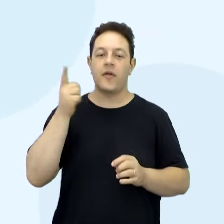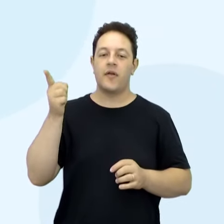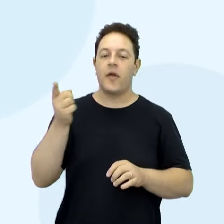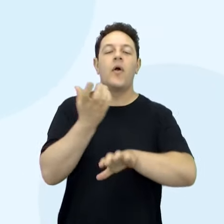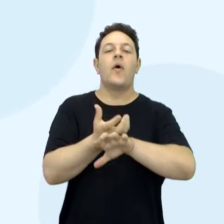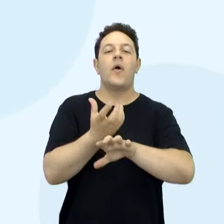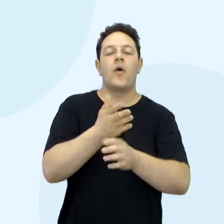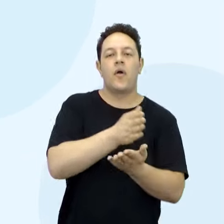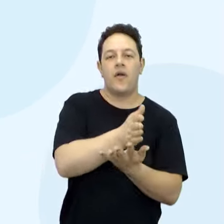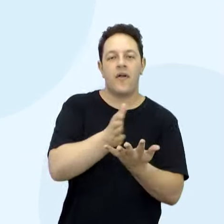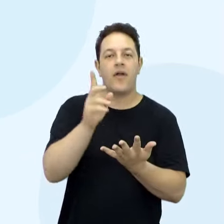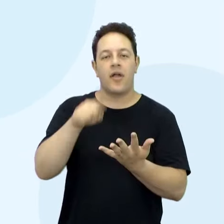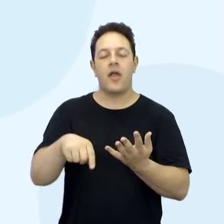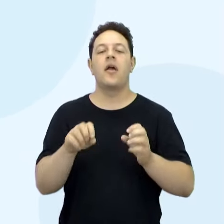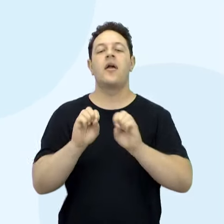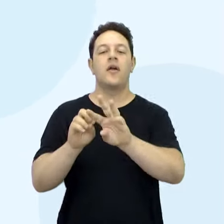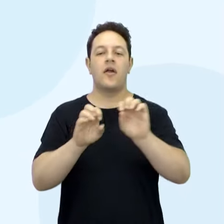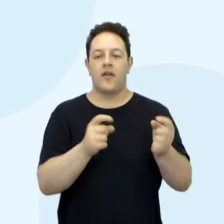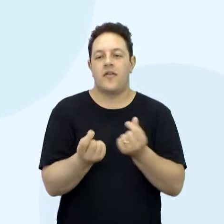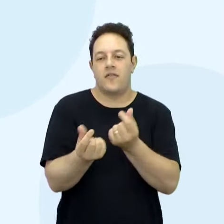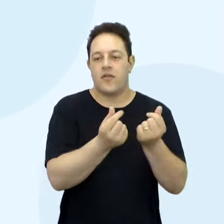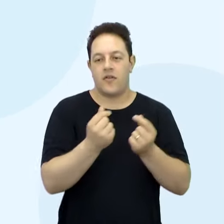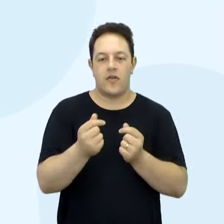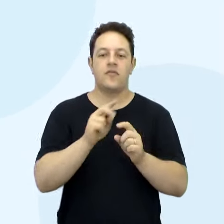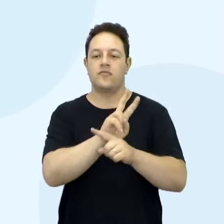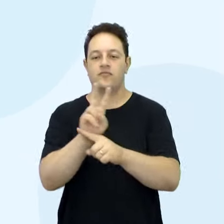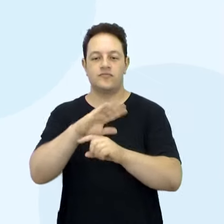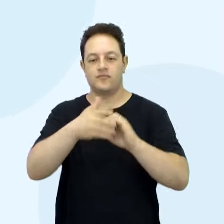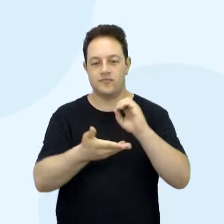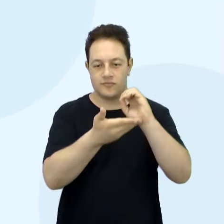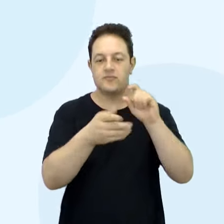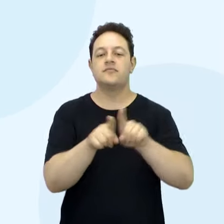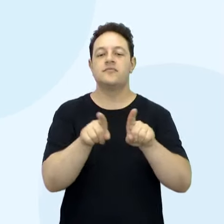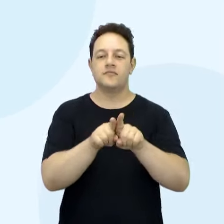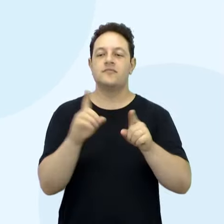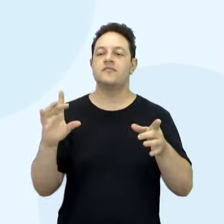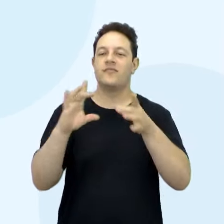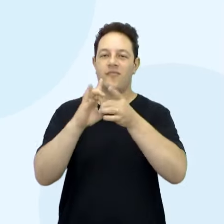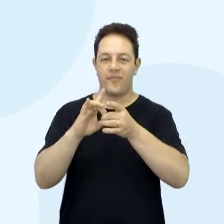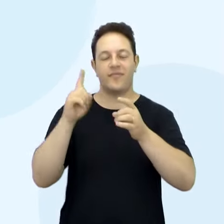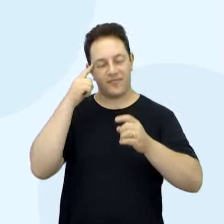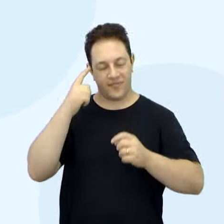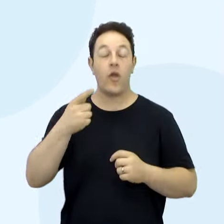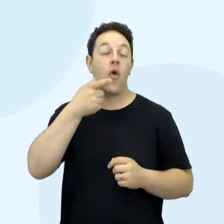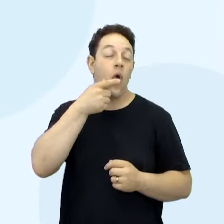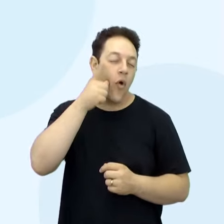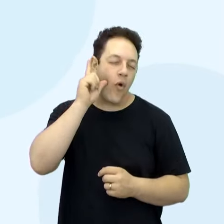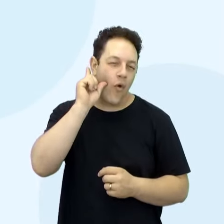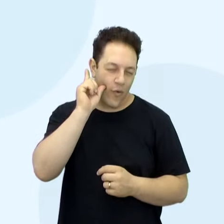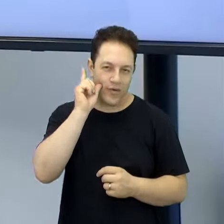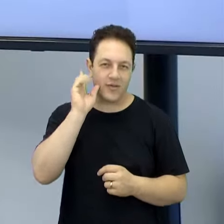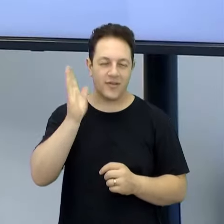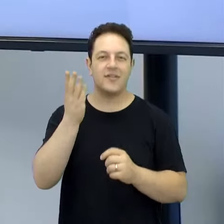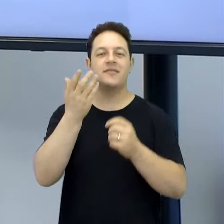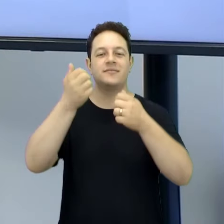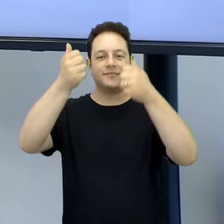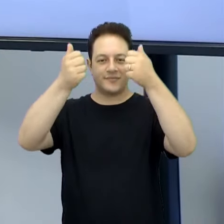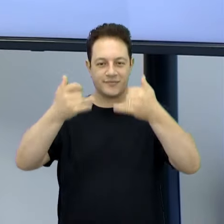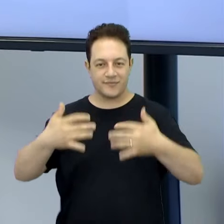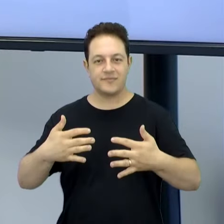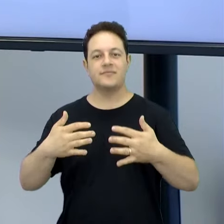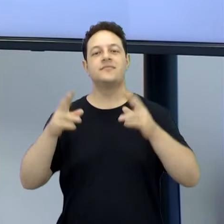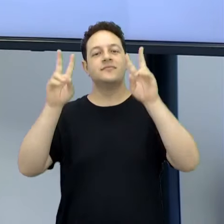Educação Financeira Sustentável e o componente Educação Financeira em Conexão. Nós ontem falamos, na aula passada, né, nós